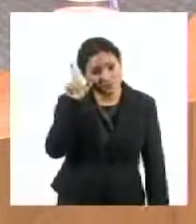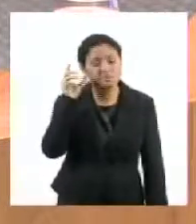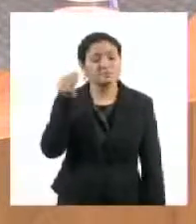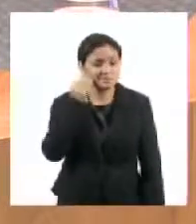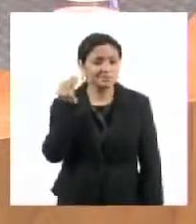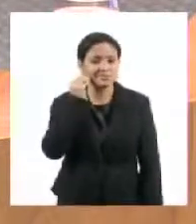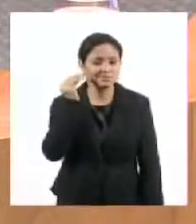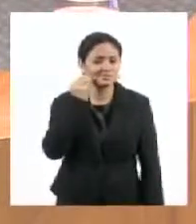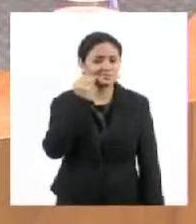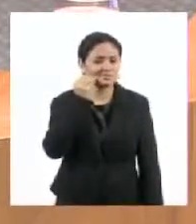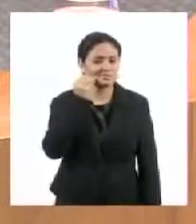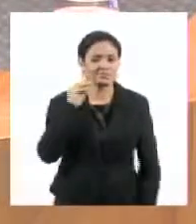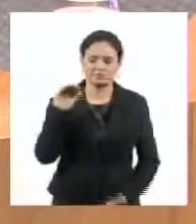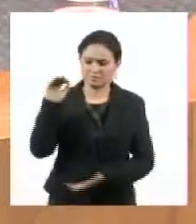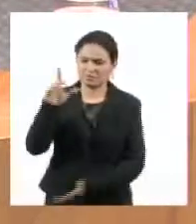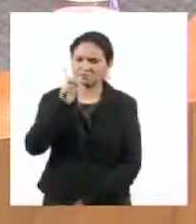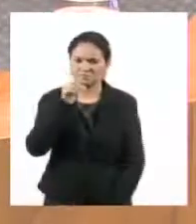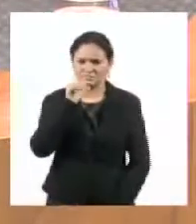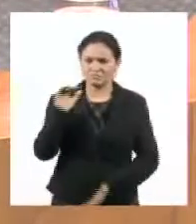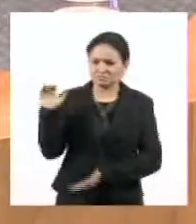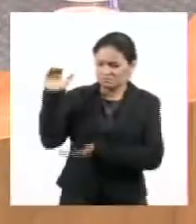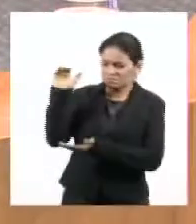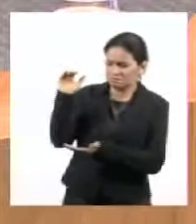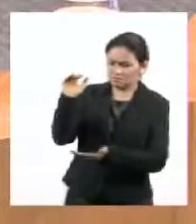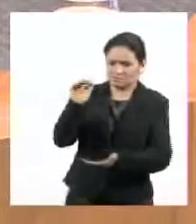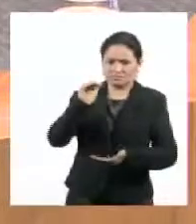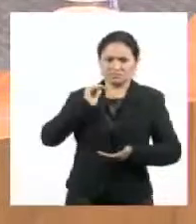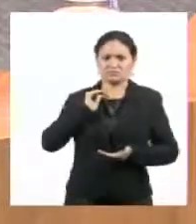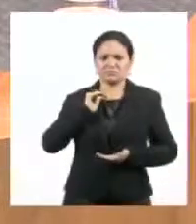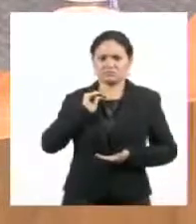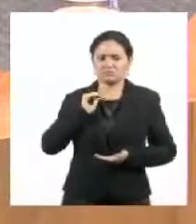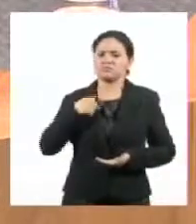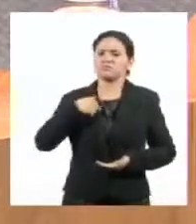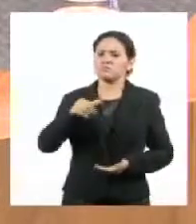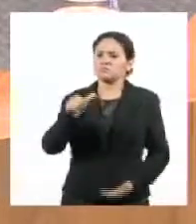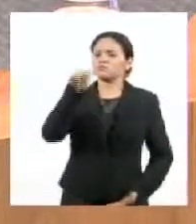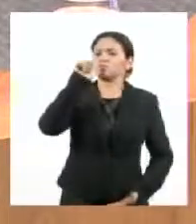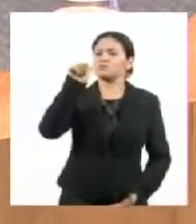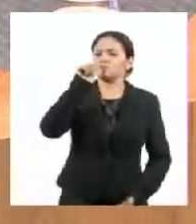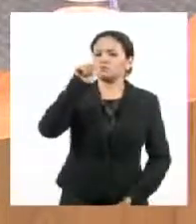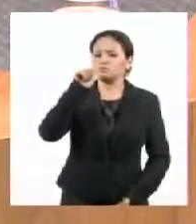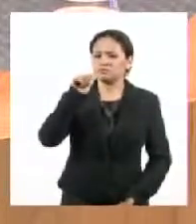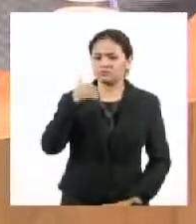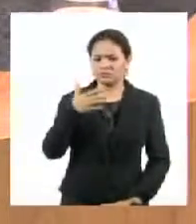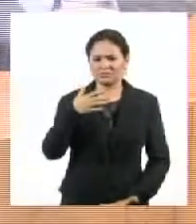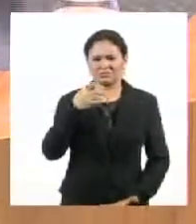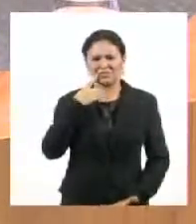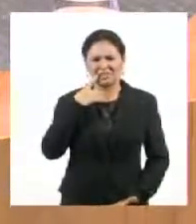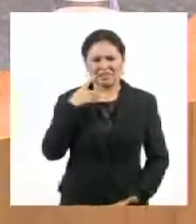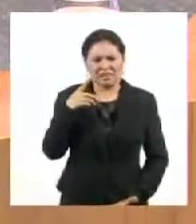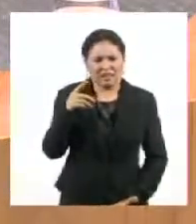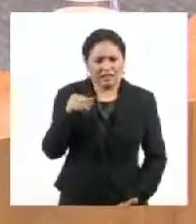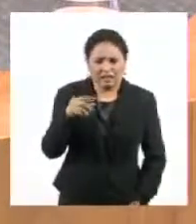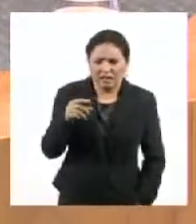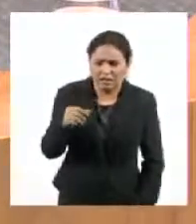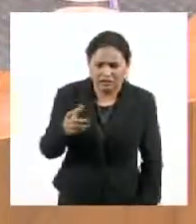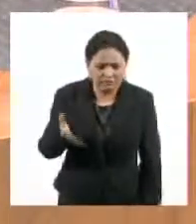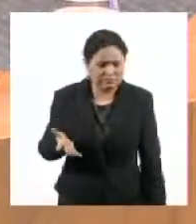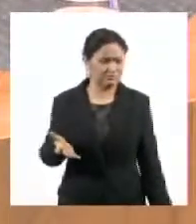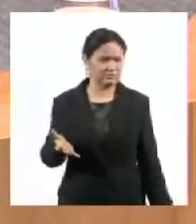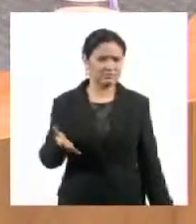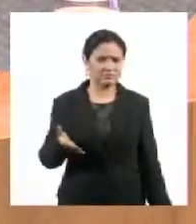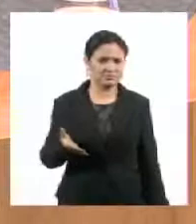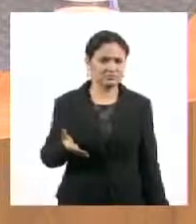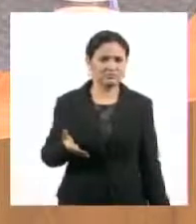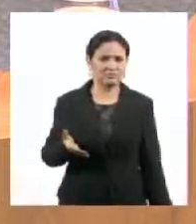me levaram um garrafão de água e eu tive a oportunidade de beber uma água salgada e saloba.